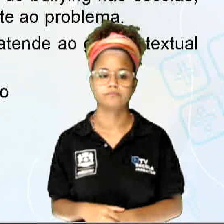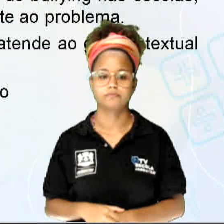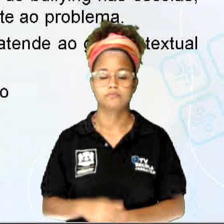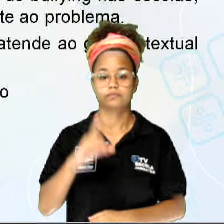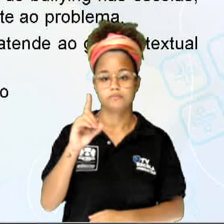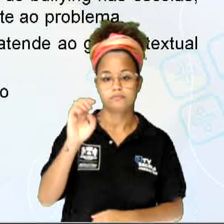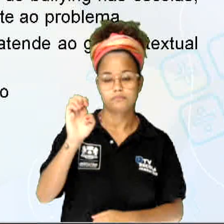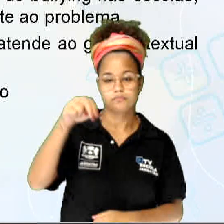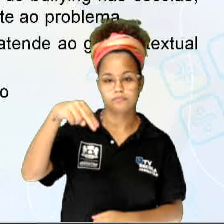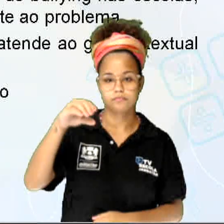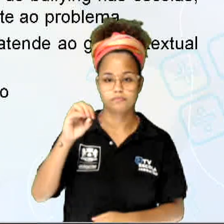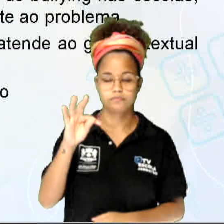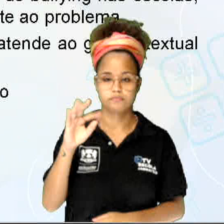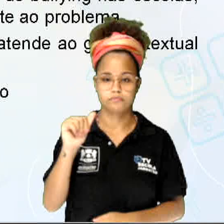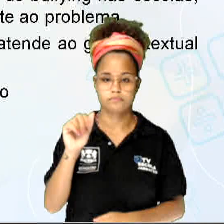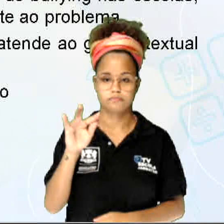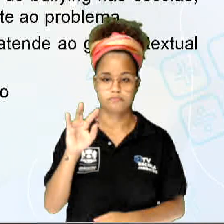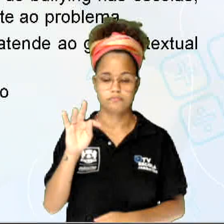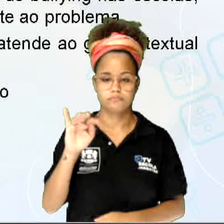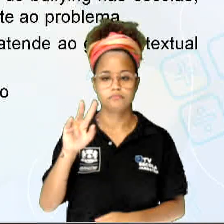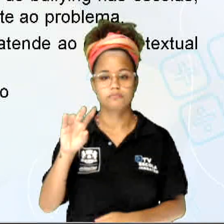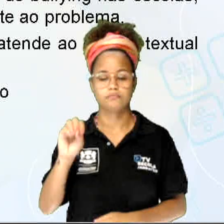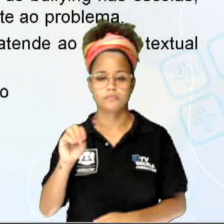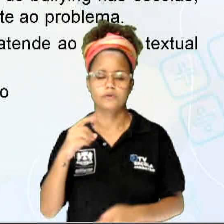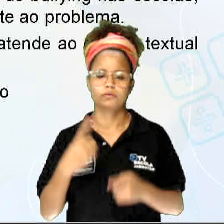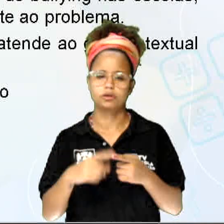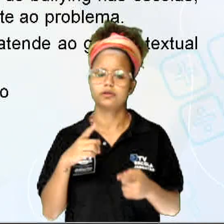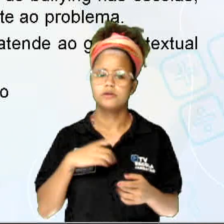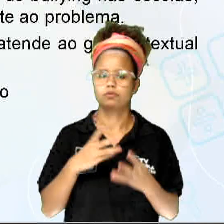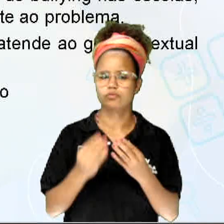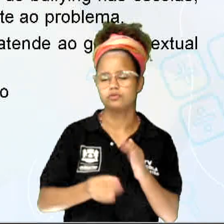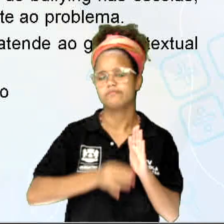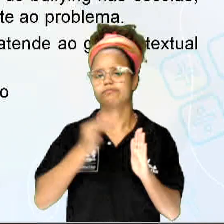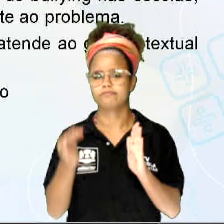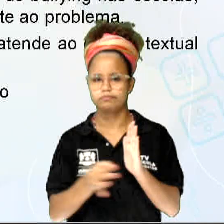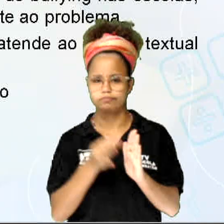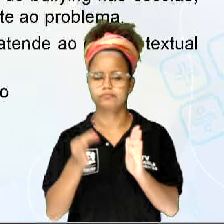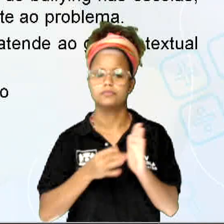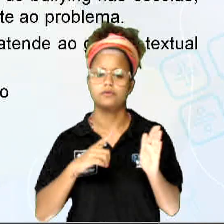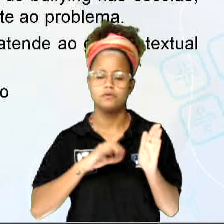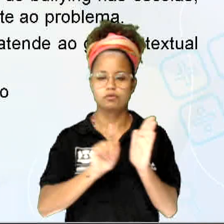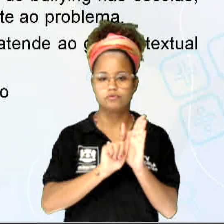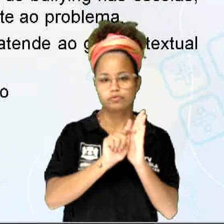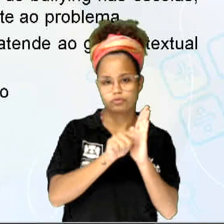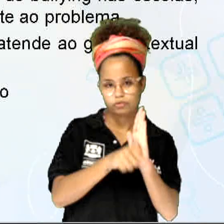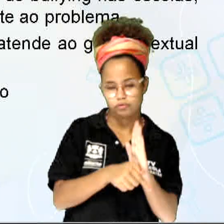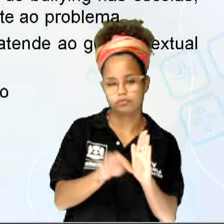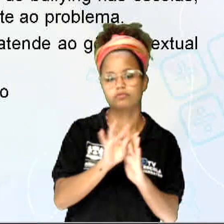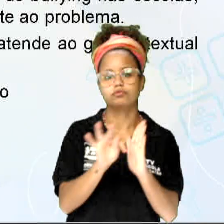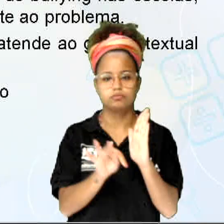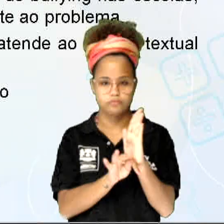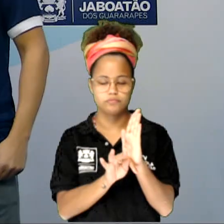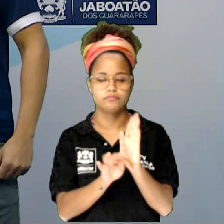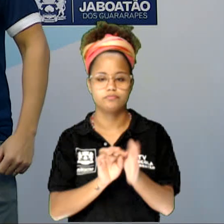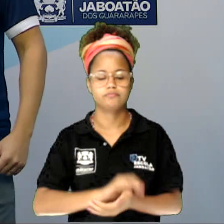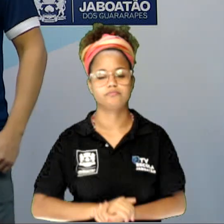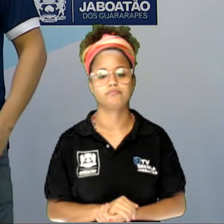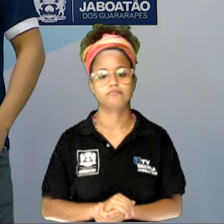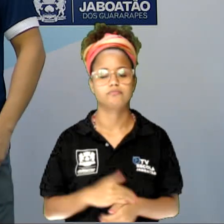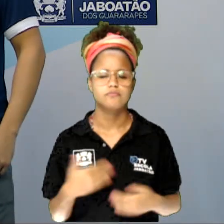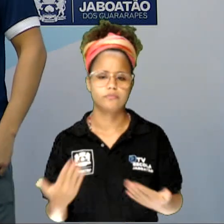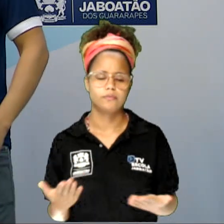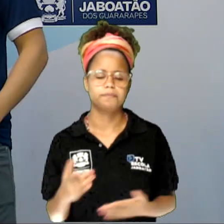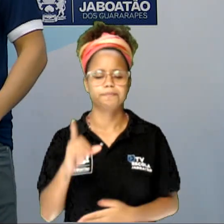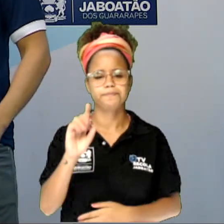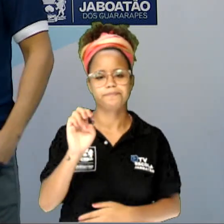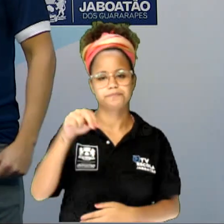Denotativa, com discussão baseada em argumentos, o que atende ao gênero textual proposto. Aqui comigo, gente.